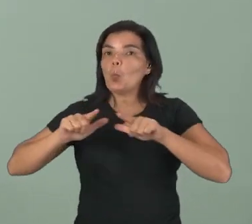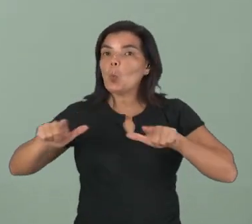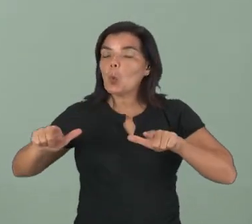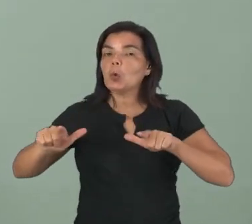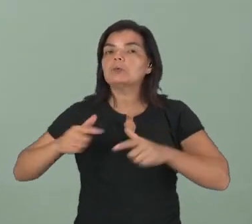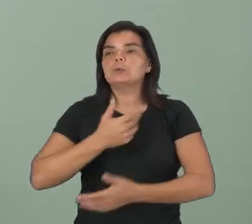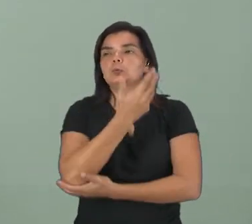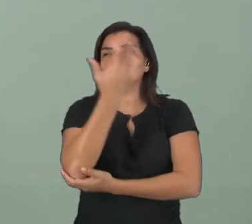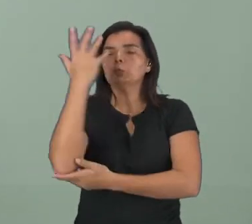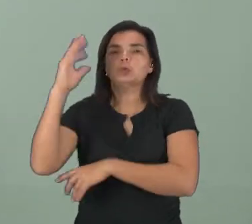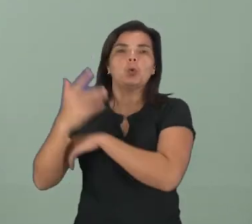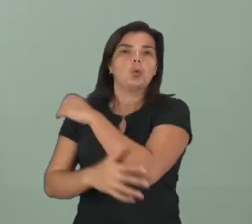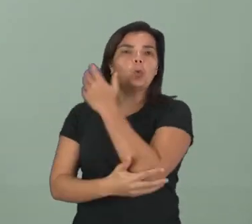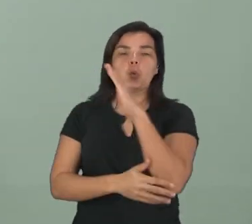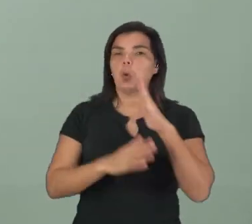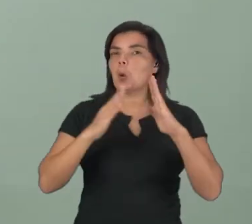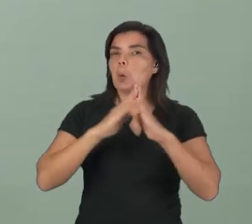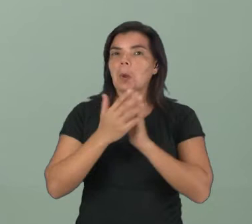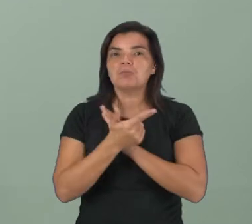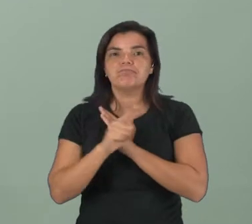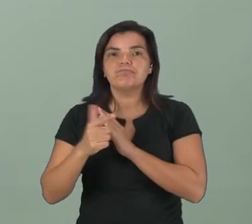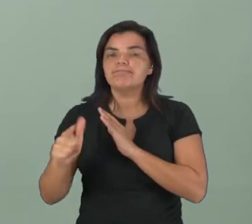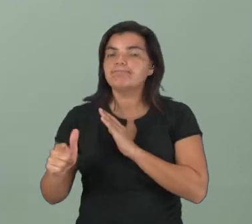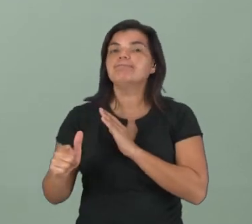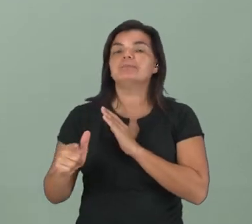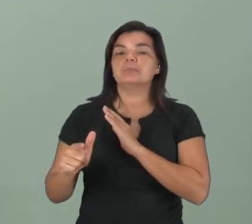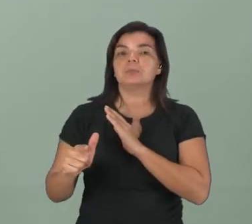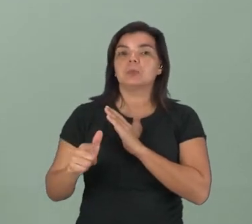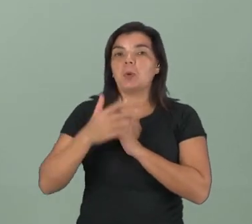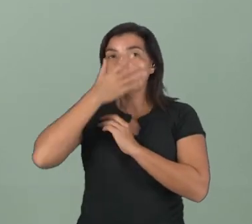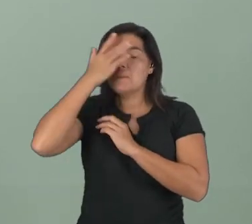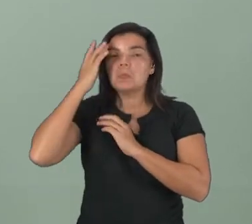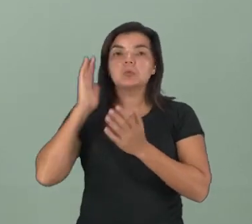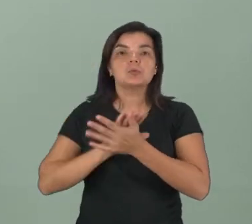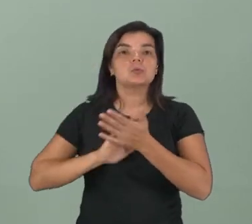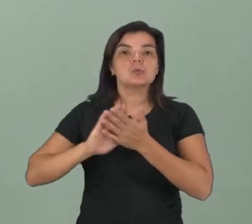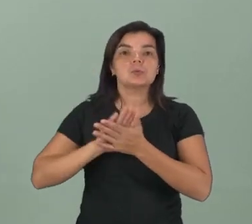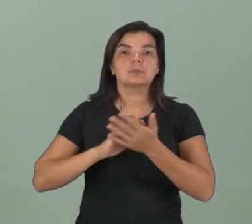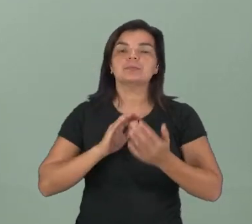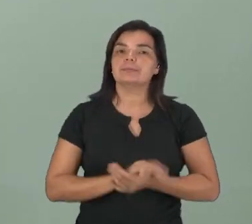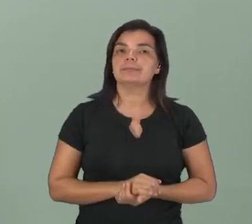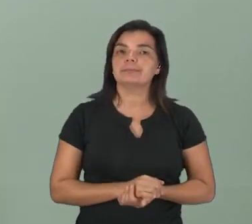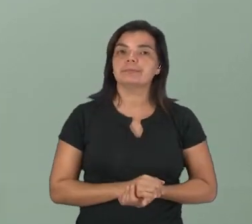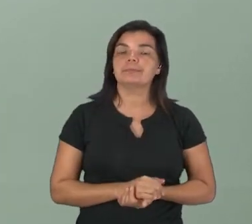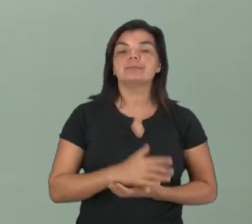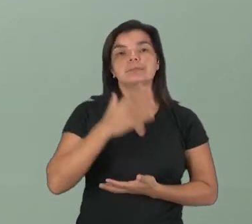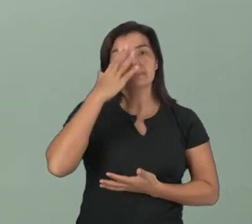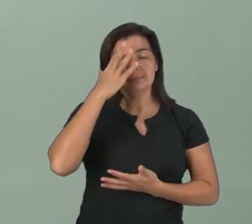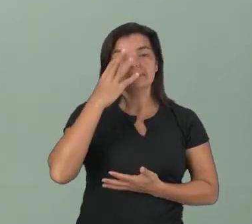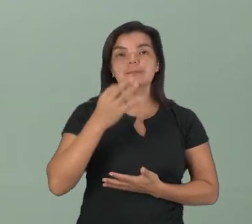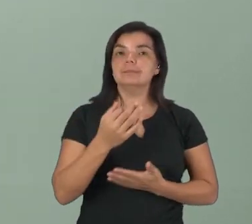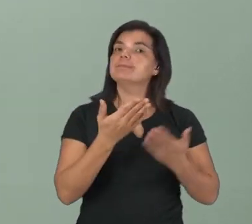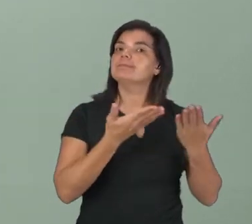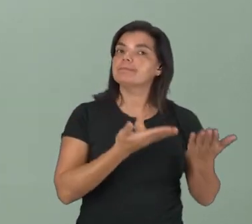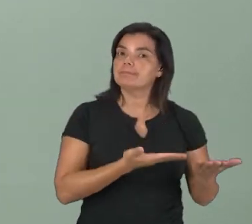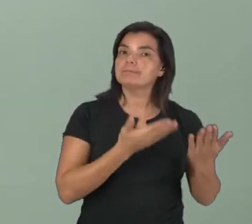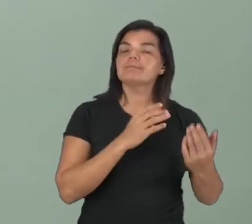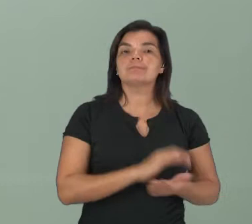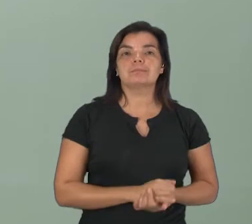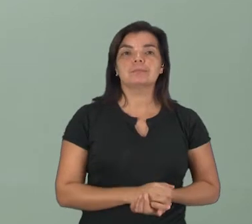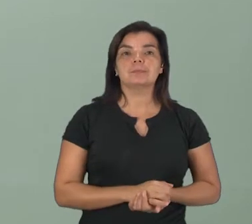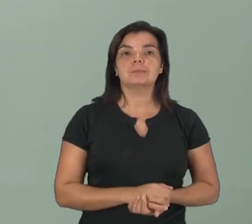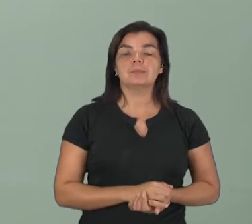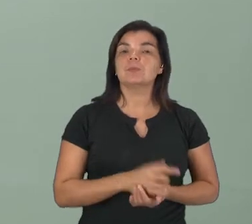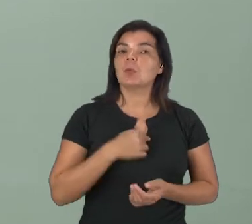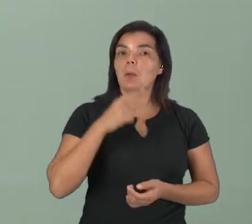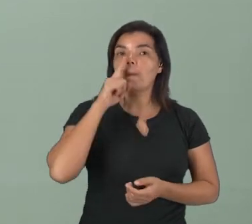tem o bosque, que não tem casas, que não tem pessoas? Com certeza, este caminho aqui é o